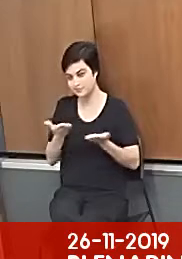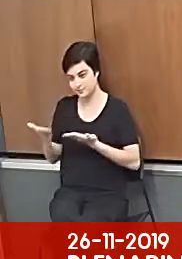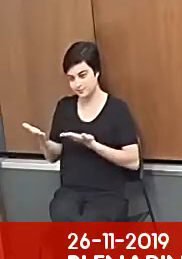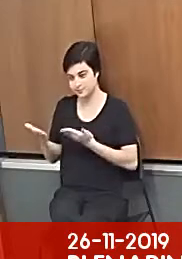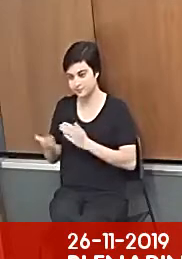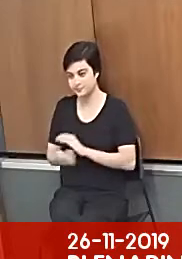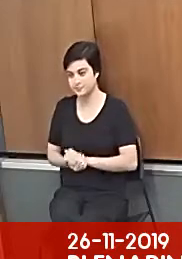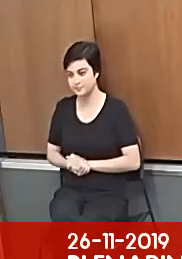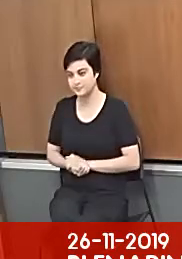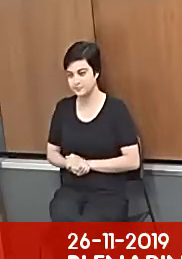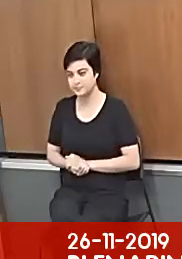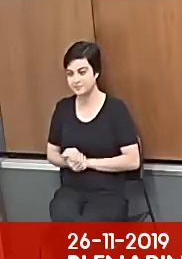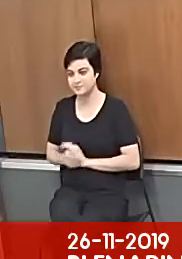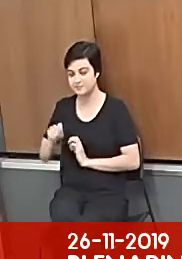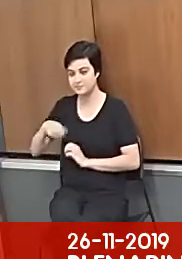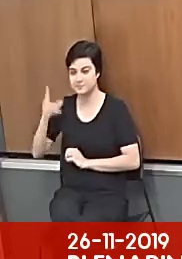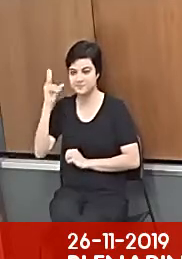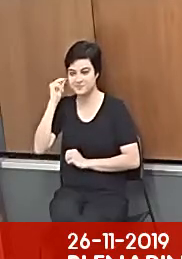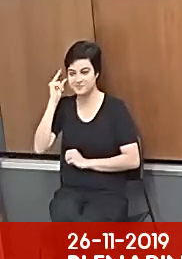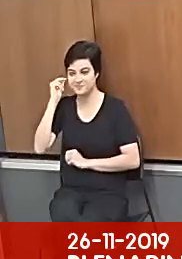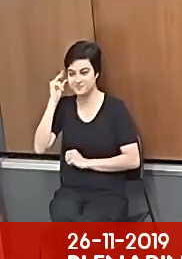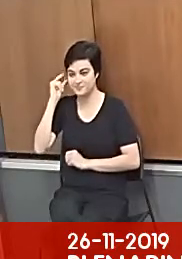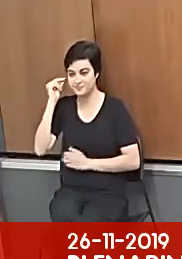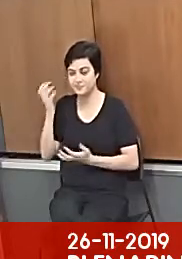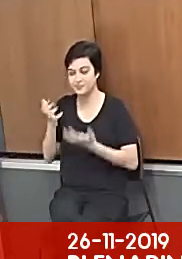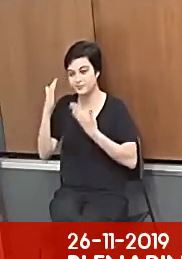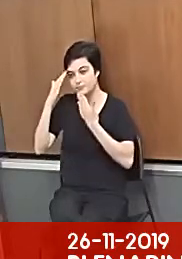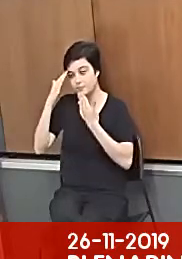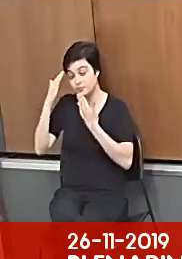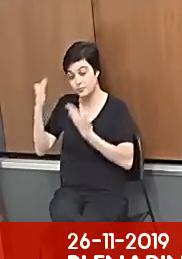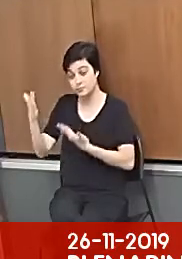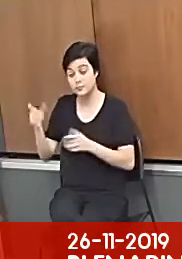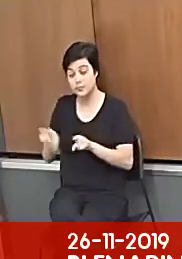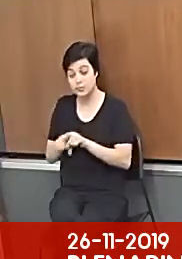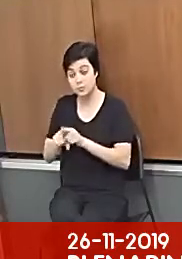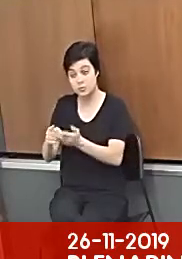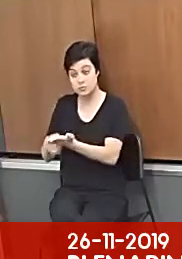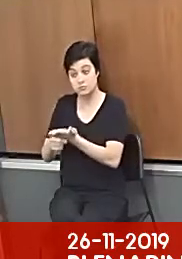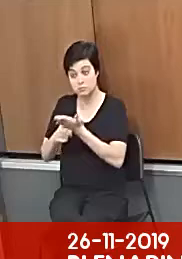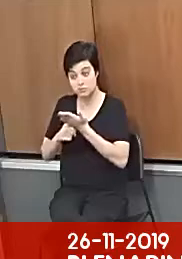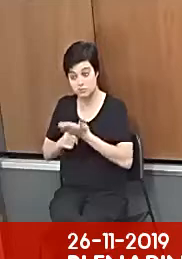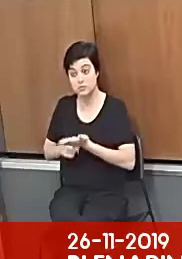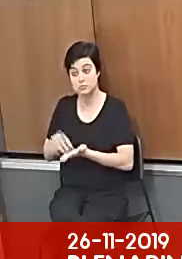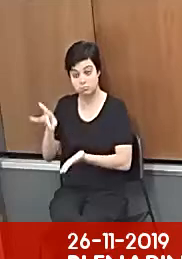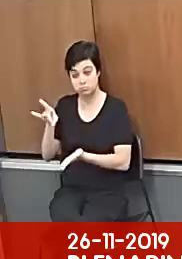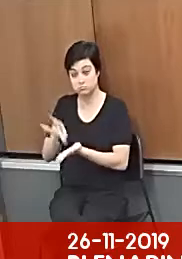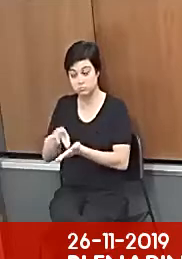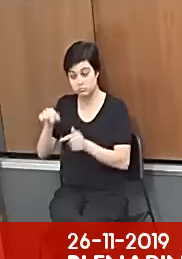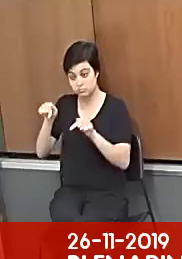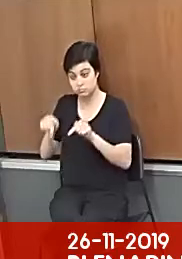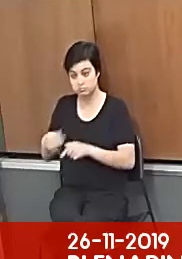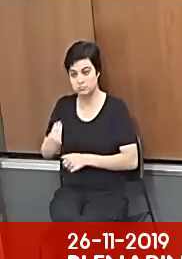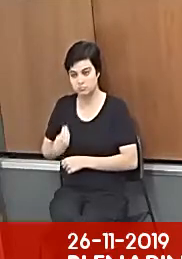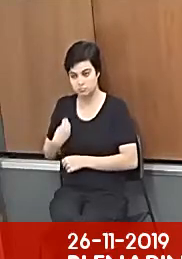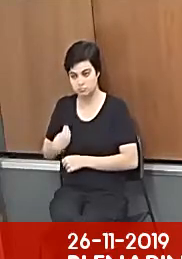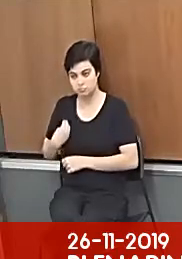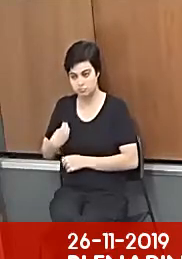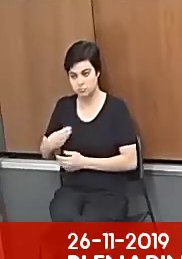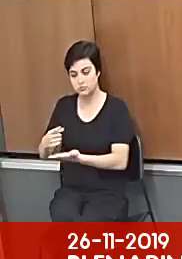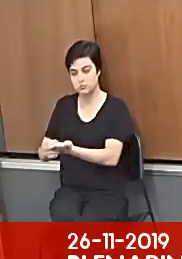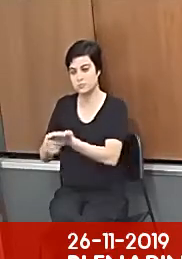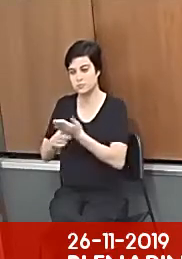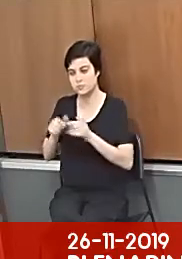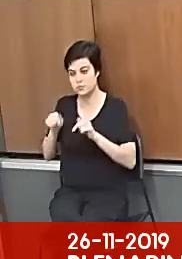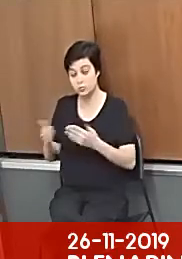Quero aqui agradecer e registrar a presença dos convidados oficiais, que foram convidados de forma oficial por